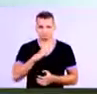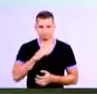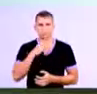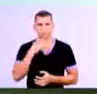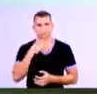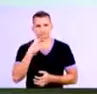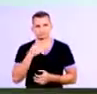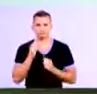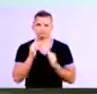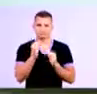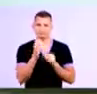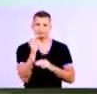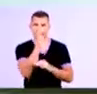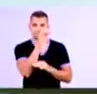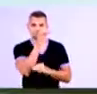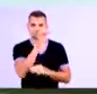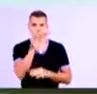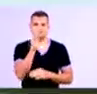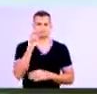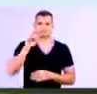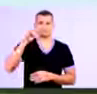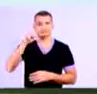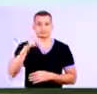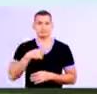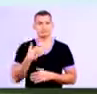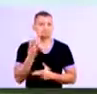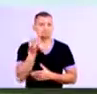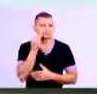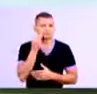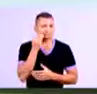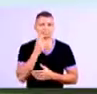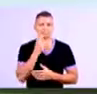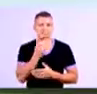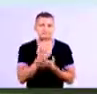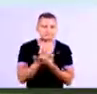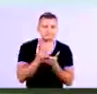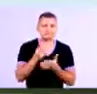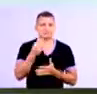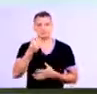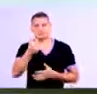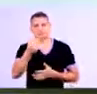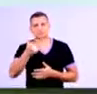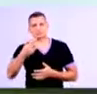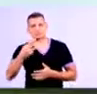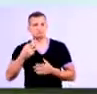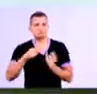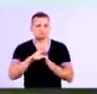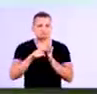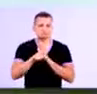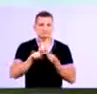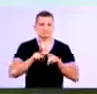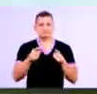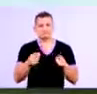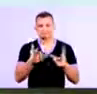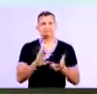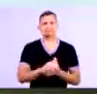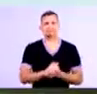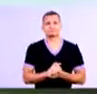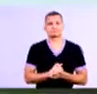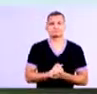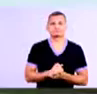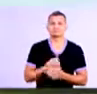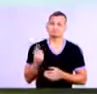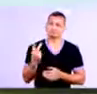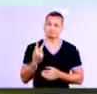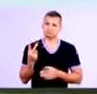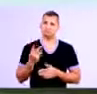vocês podem colocar lá no fórum. Eu tentei responder algumas 2, 3 perguntas, tá? E a gente está sempre